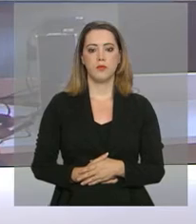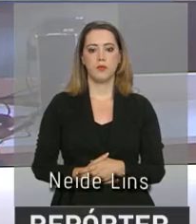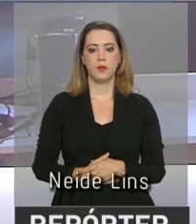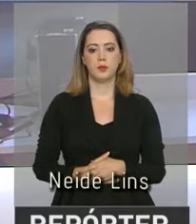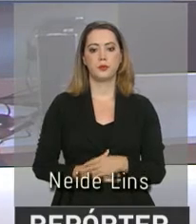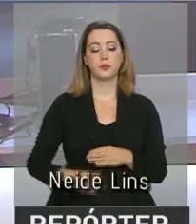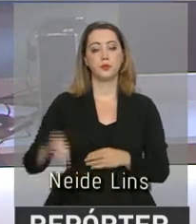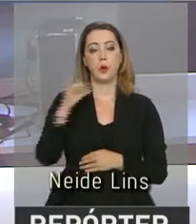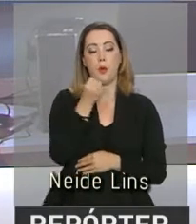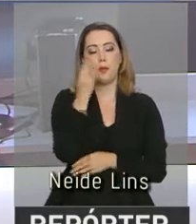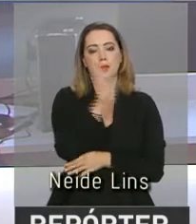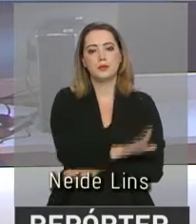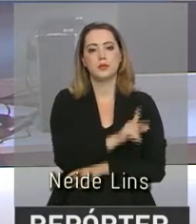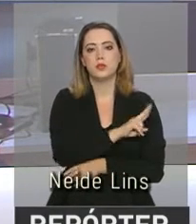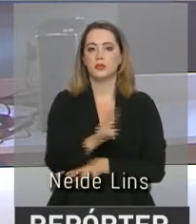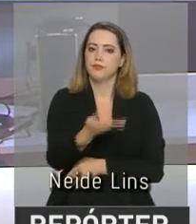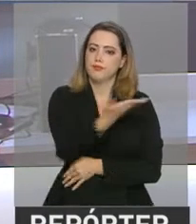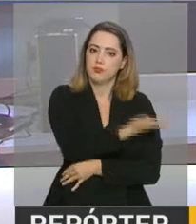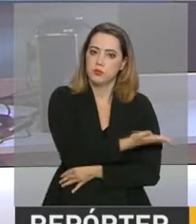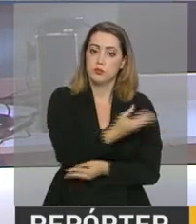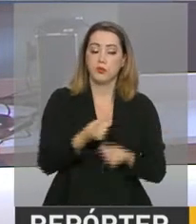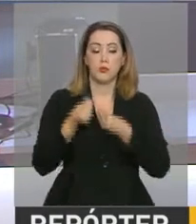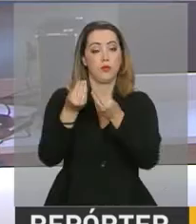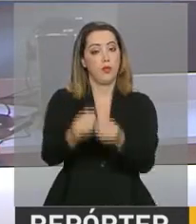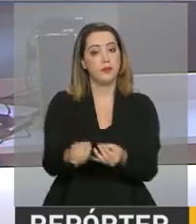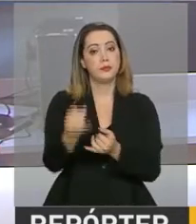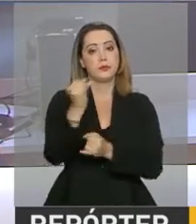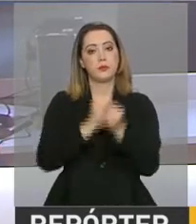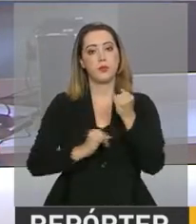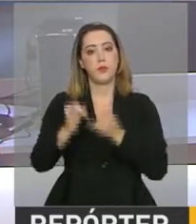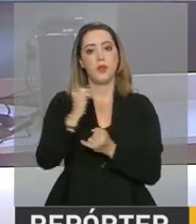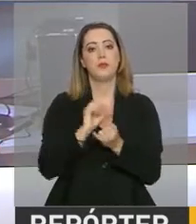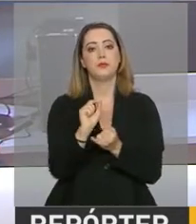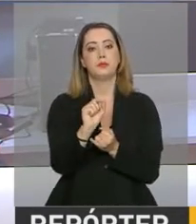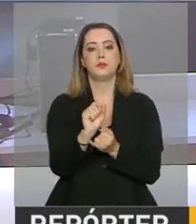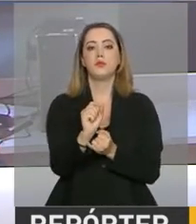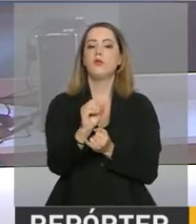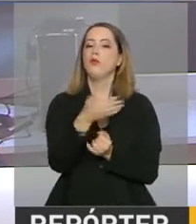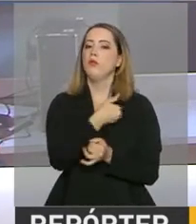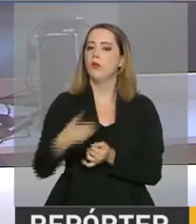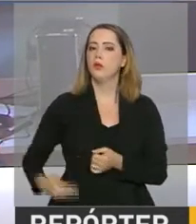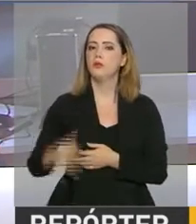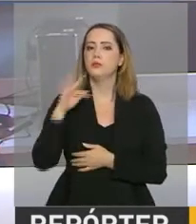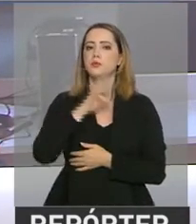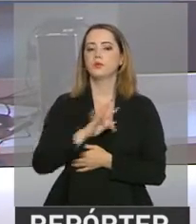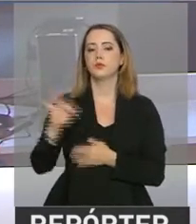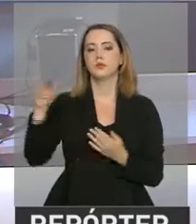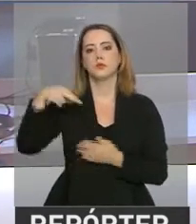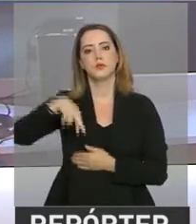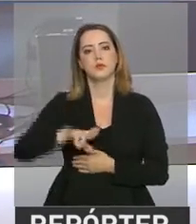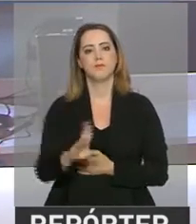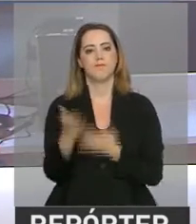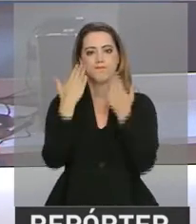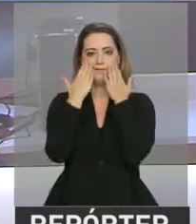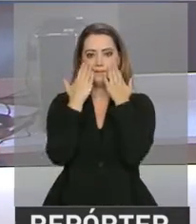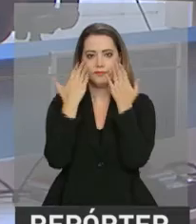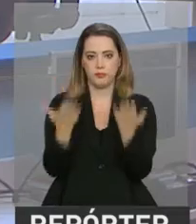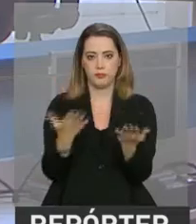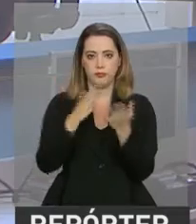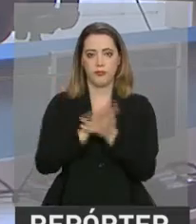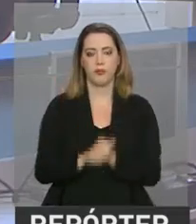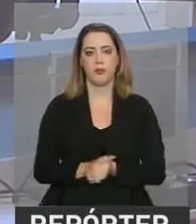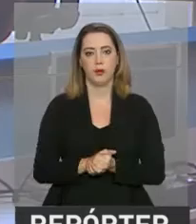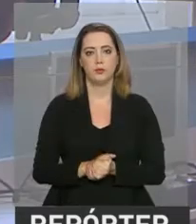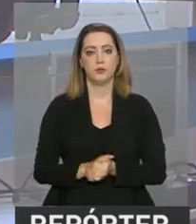olá boa tarde eu sou josé luiz filho e trago pra você a partir de agora as notícias do governo federal aqui no repórter nbr